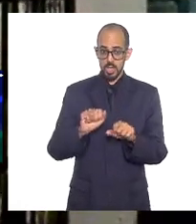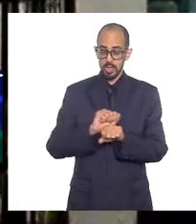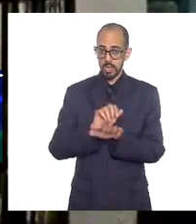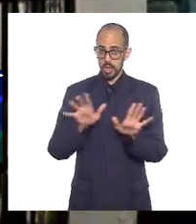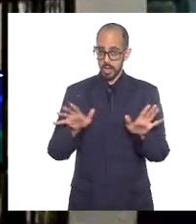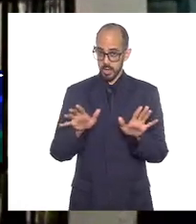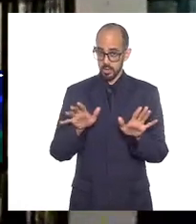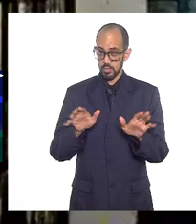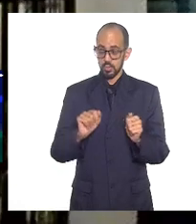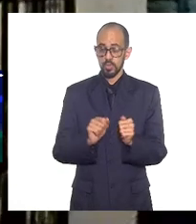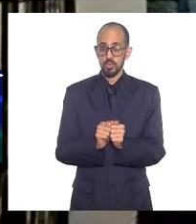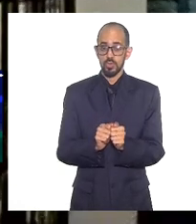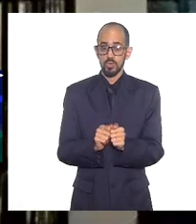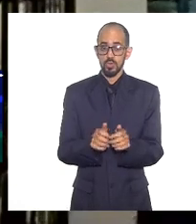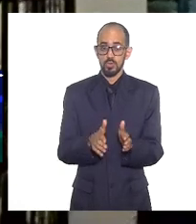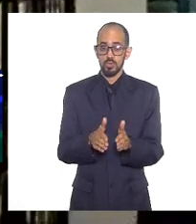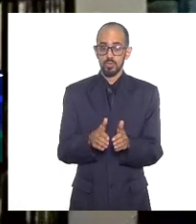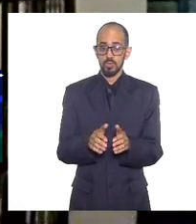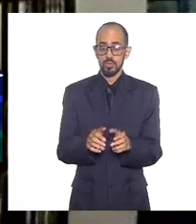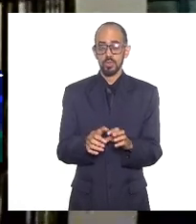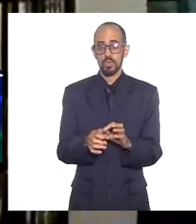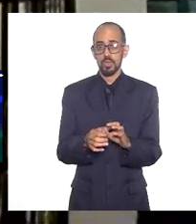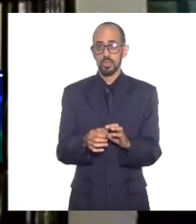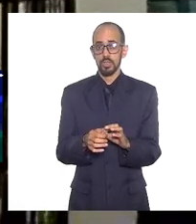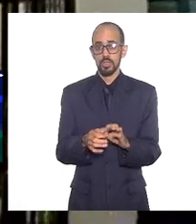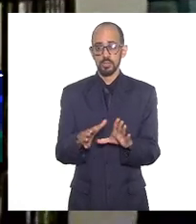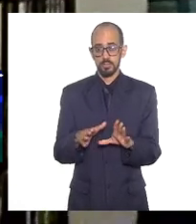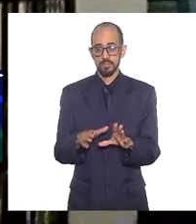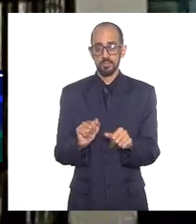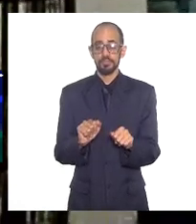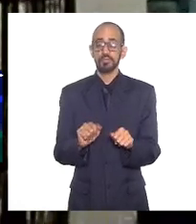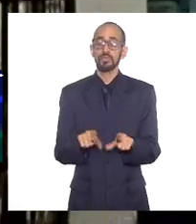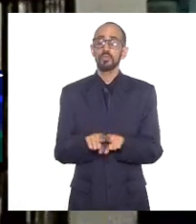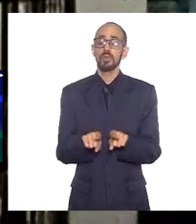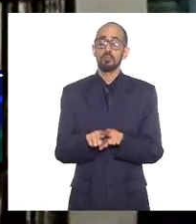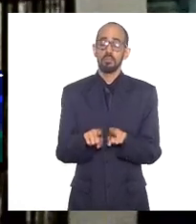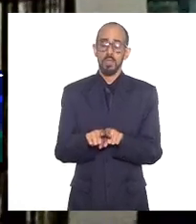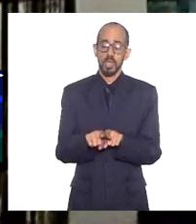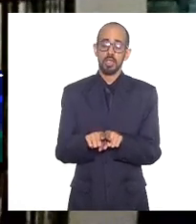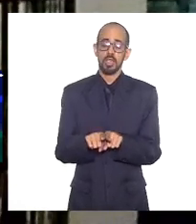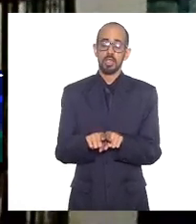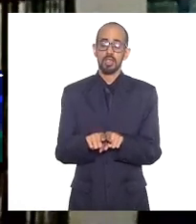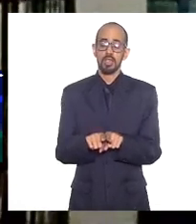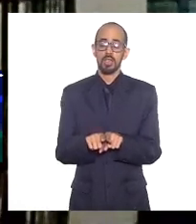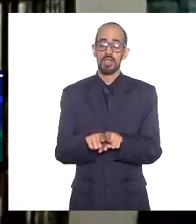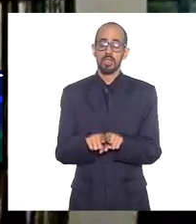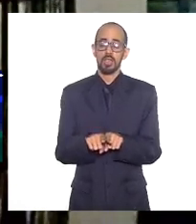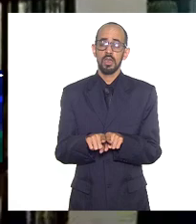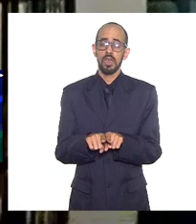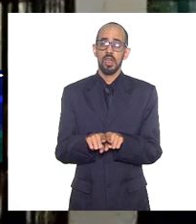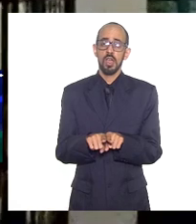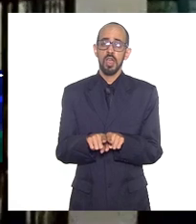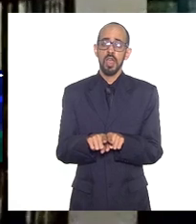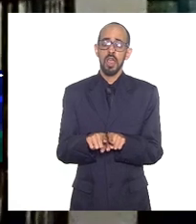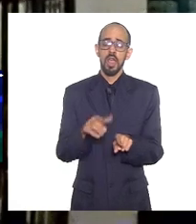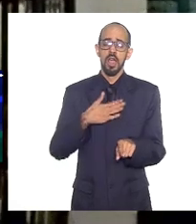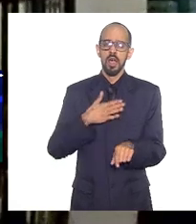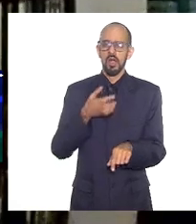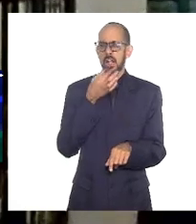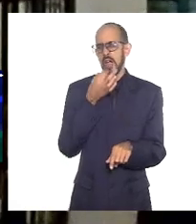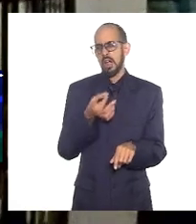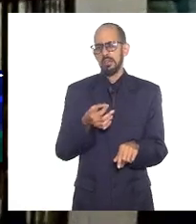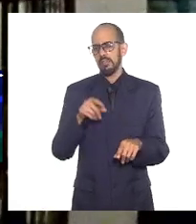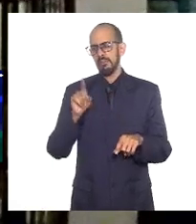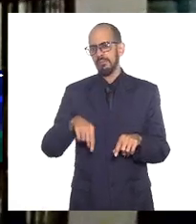esclarecedor, conscientizador. É assim onde... E eu acho que é